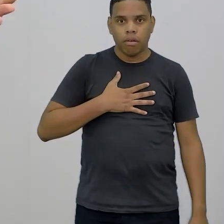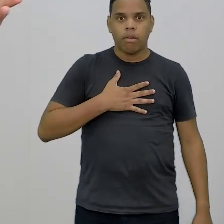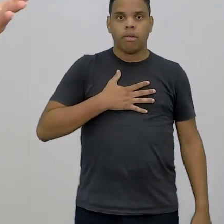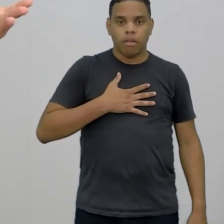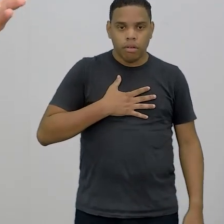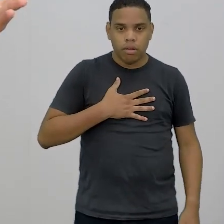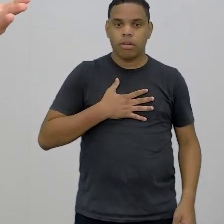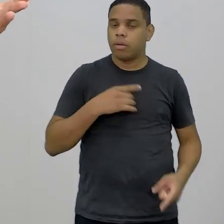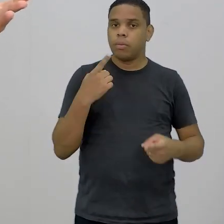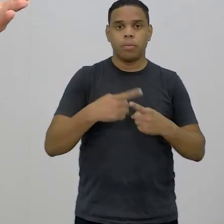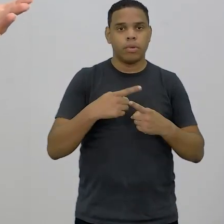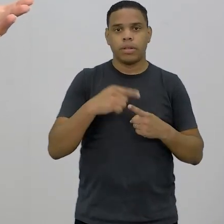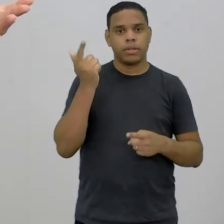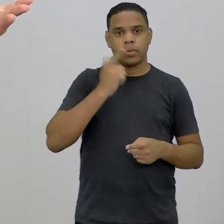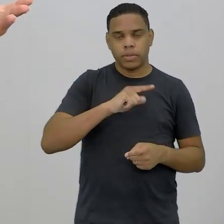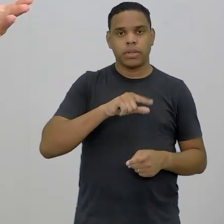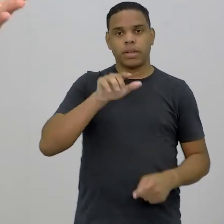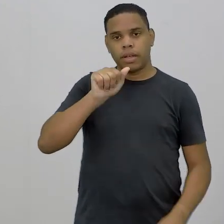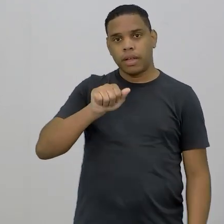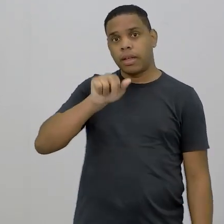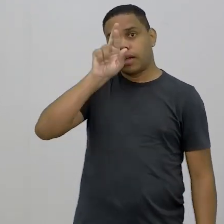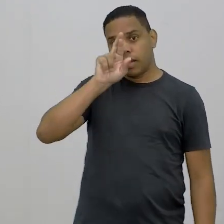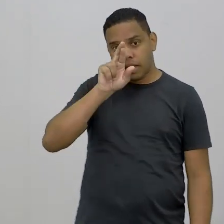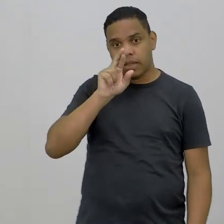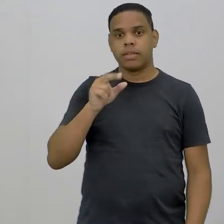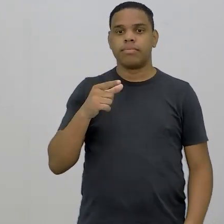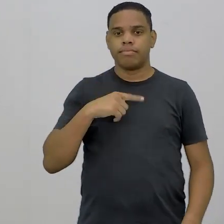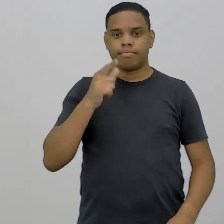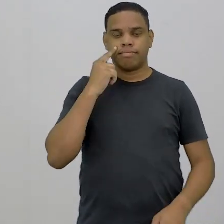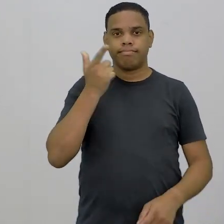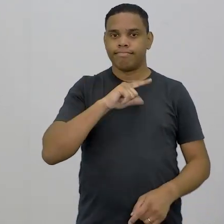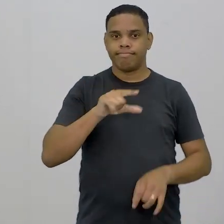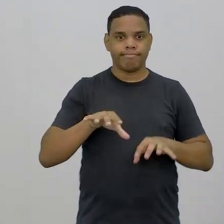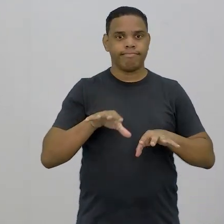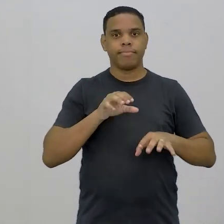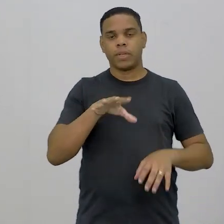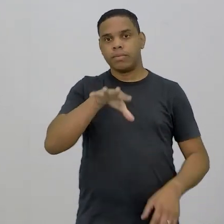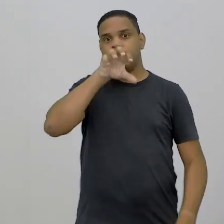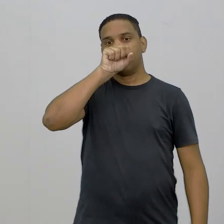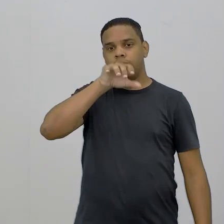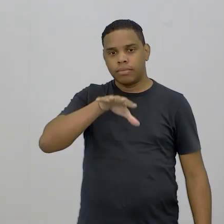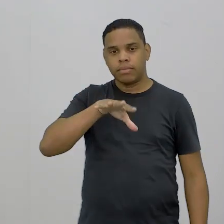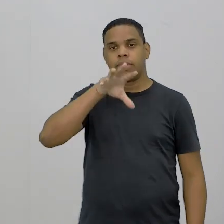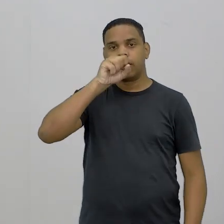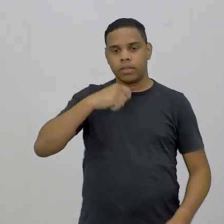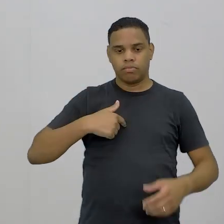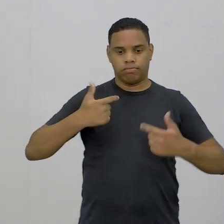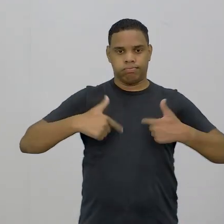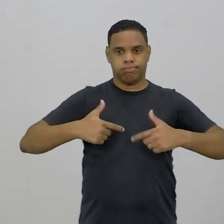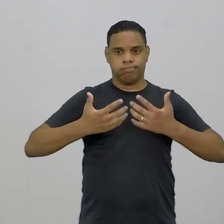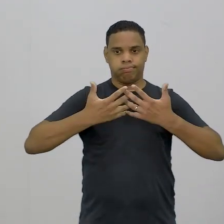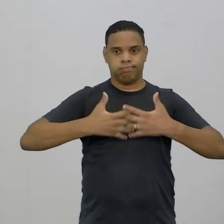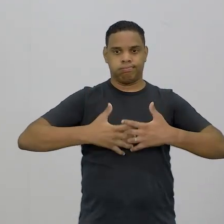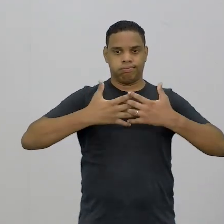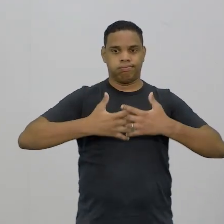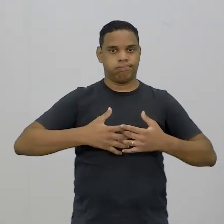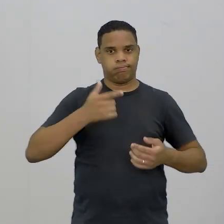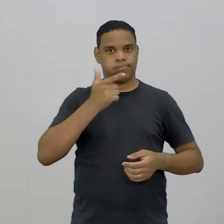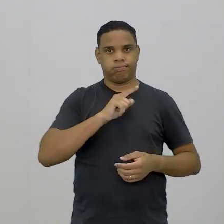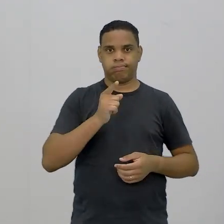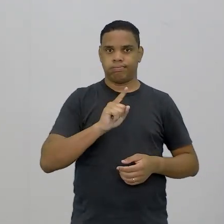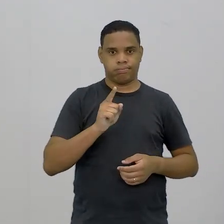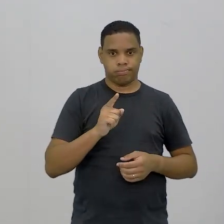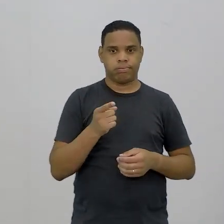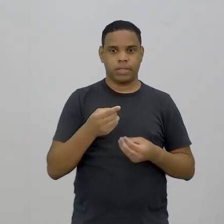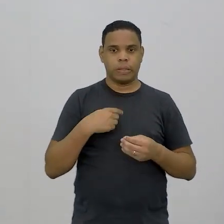está chegando, né, o oxigênio suficiente ali para os tecidos, para eles realizarem as suas funções, para eles realizarem ali,